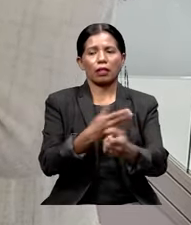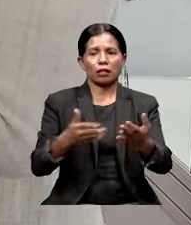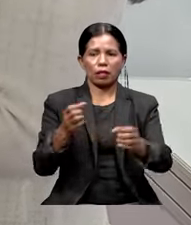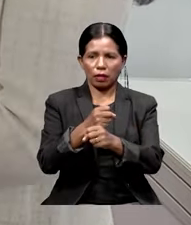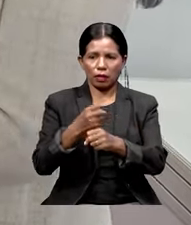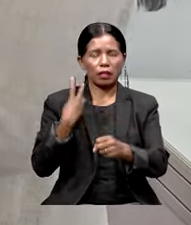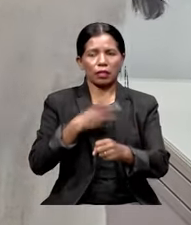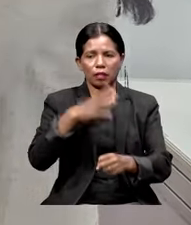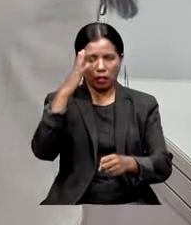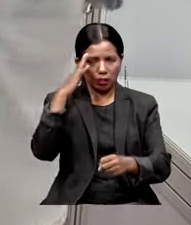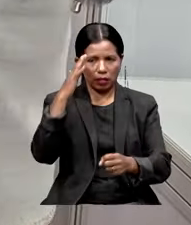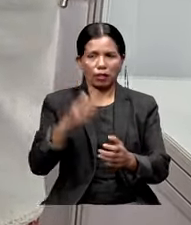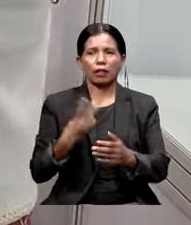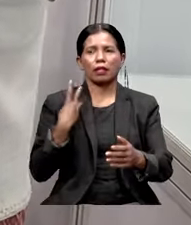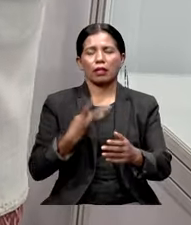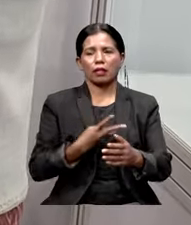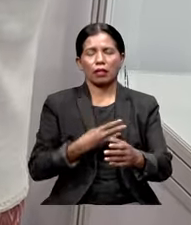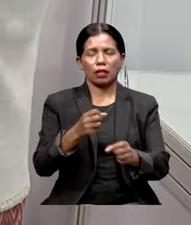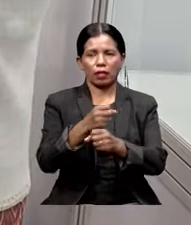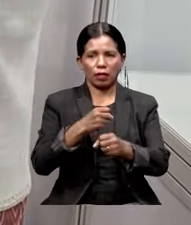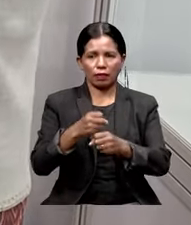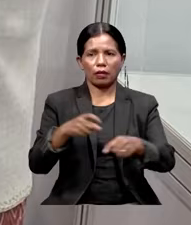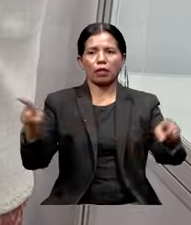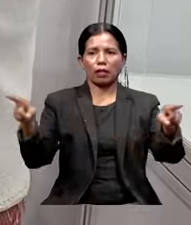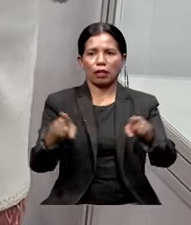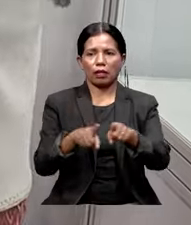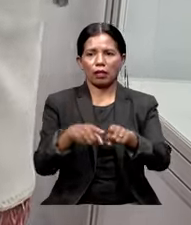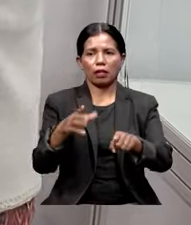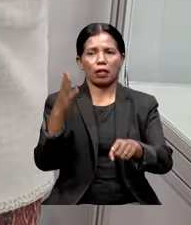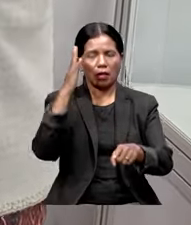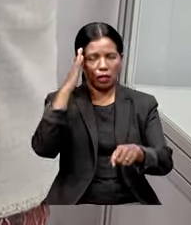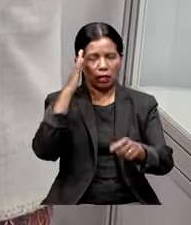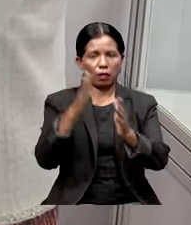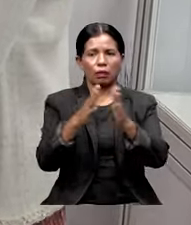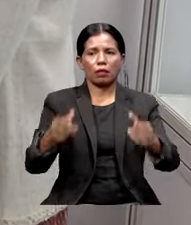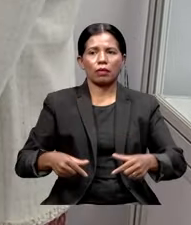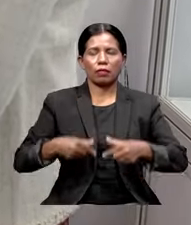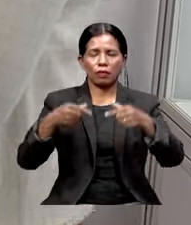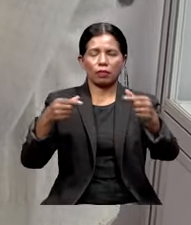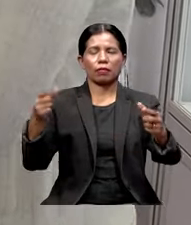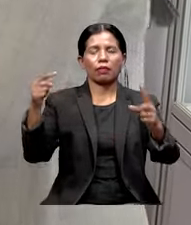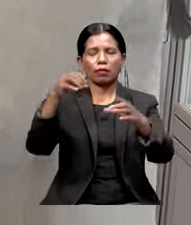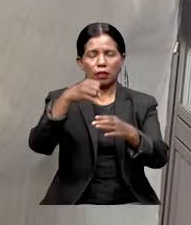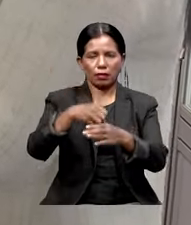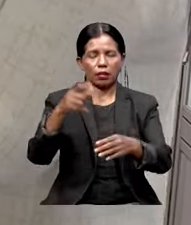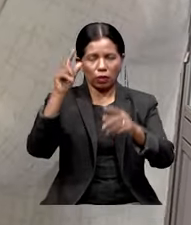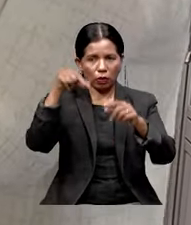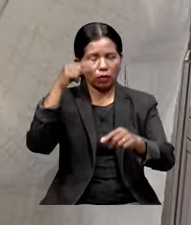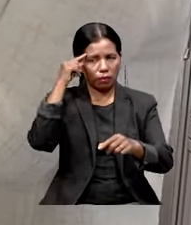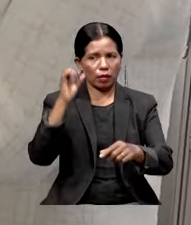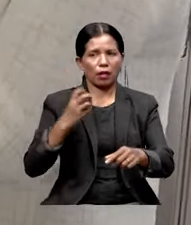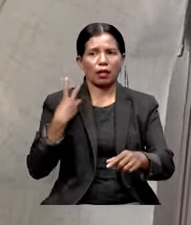também tem cada e tem o produto café mais conhecido depois foi para Inca, e tem o governo, mas bem fiel